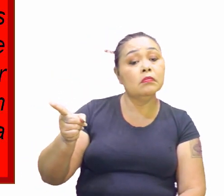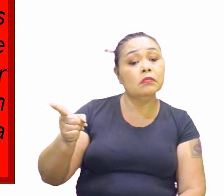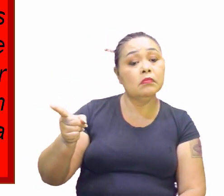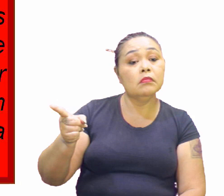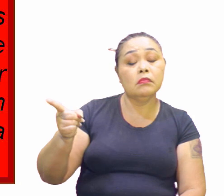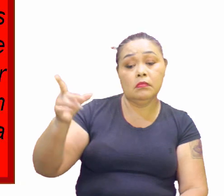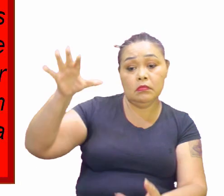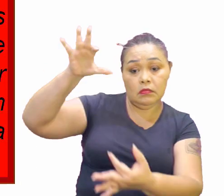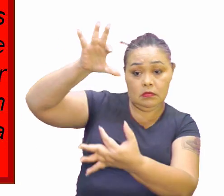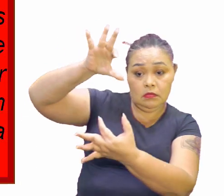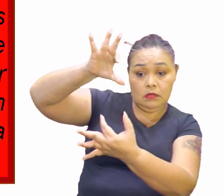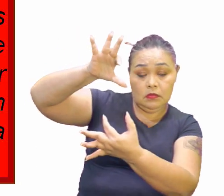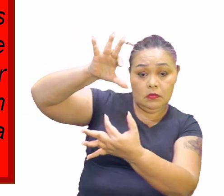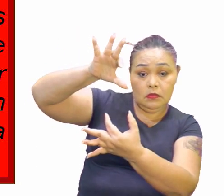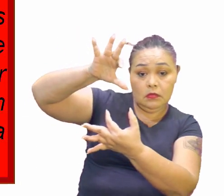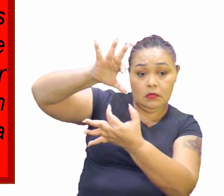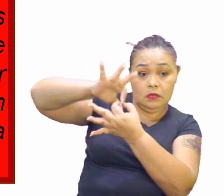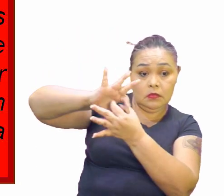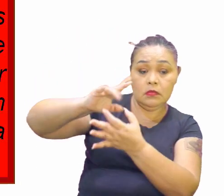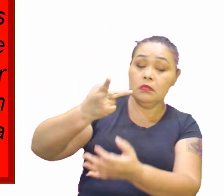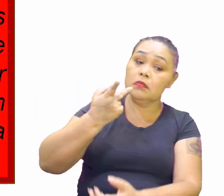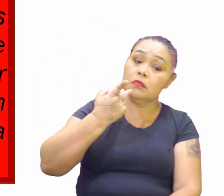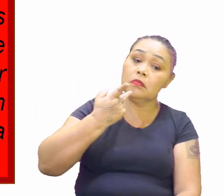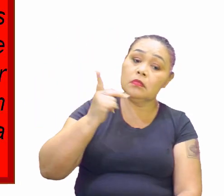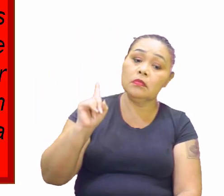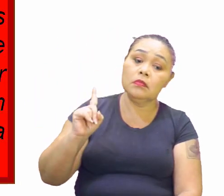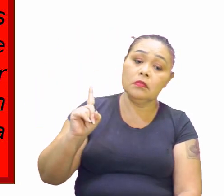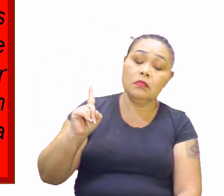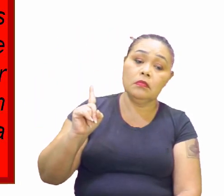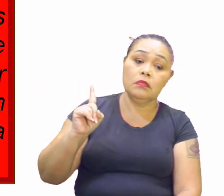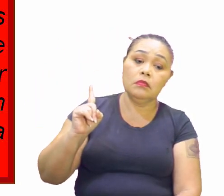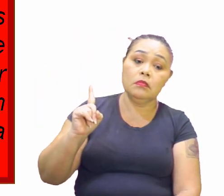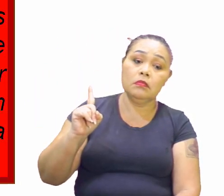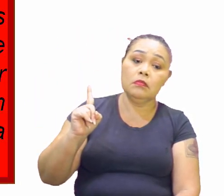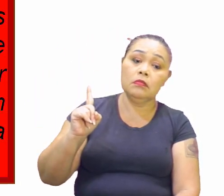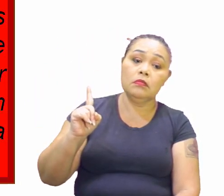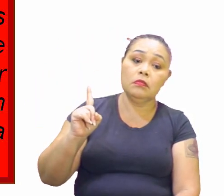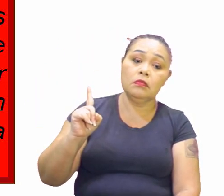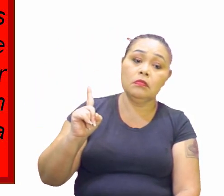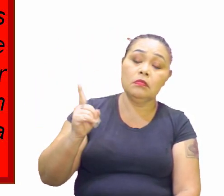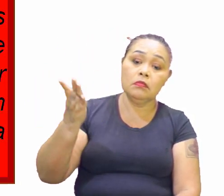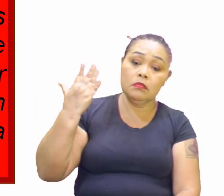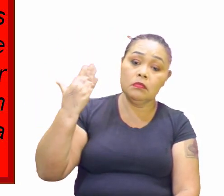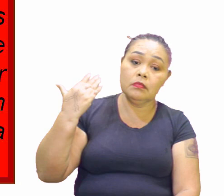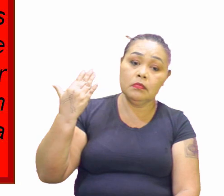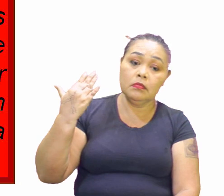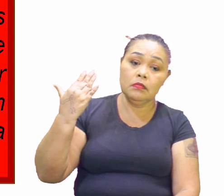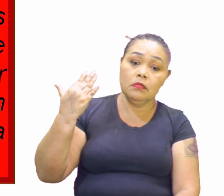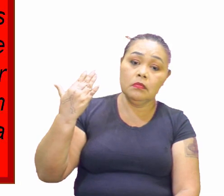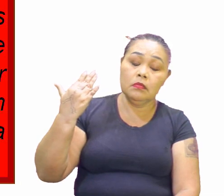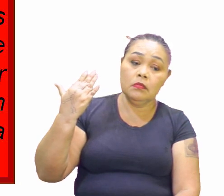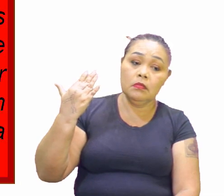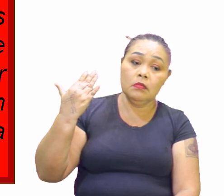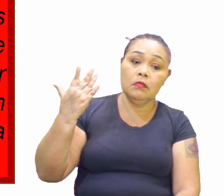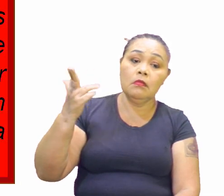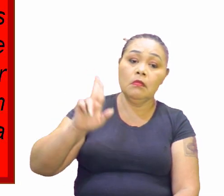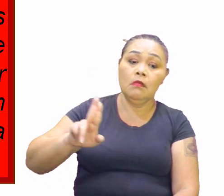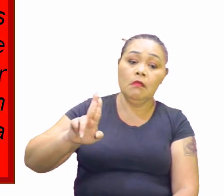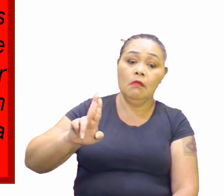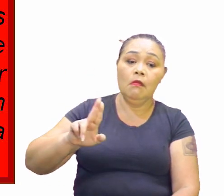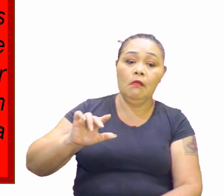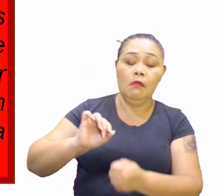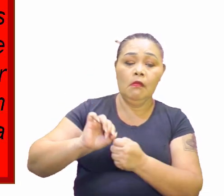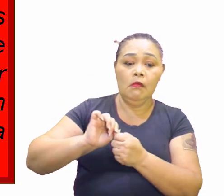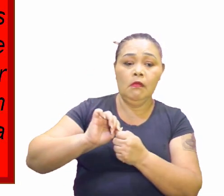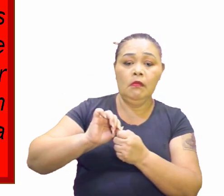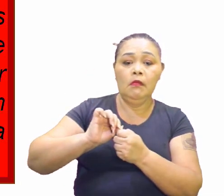vai tá falando, né? Vai fazendo alusão à referência daquele caso lá, fazendo uso da obra